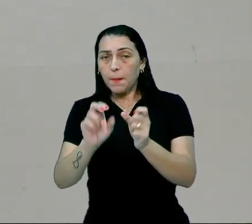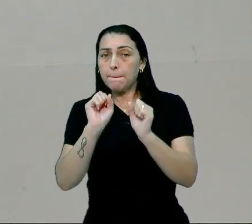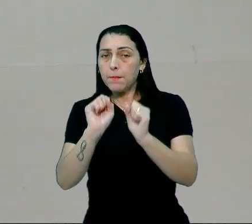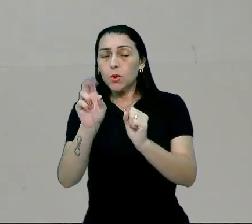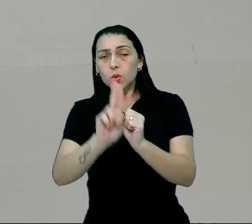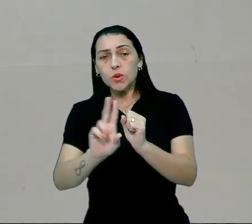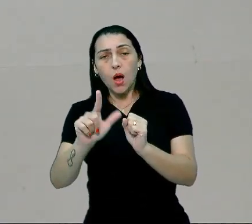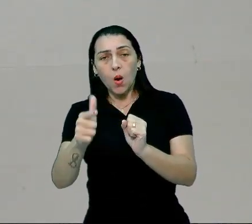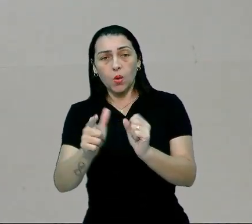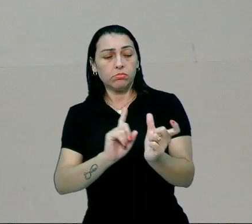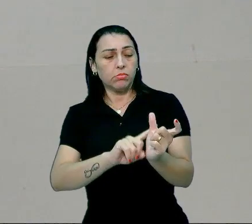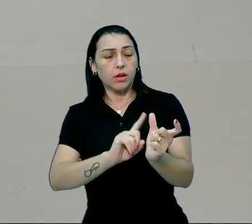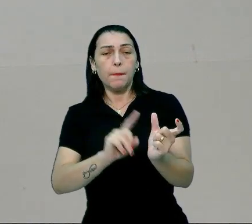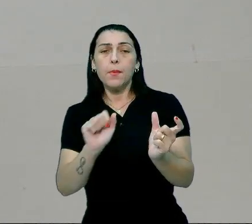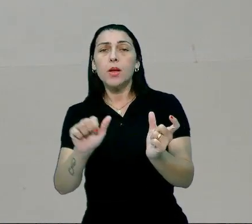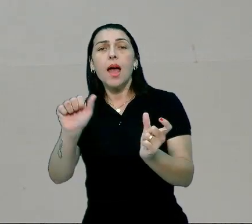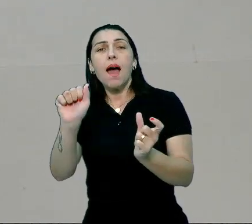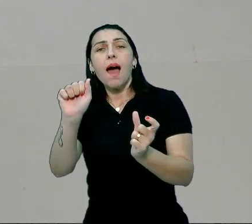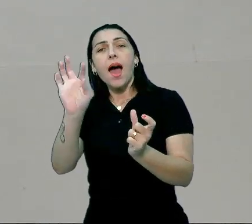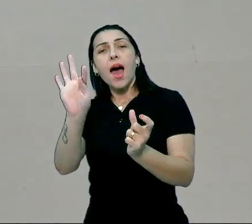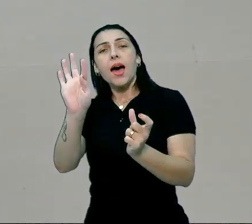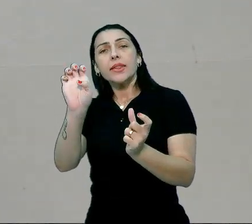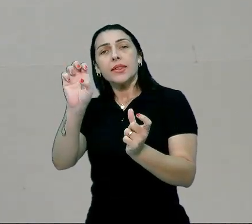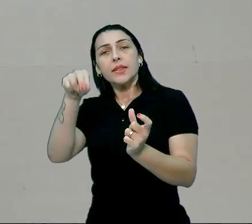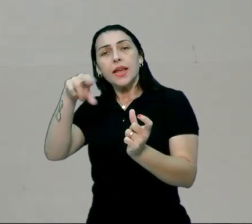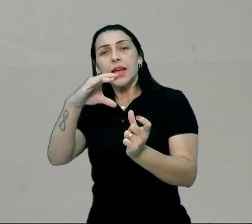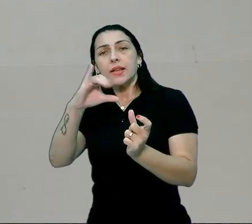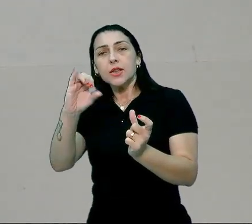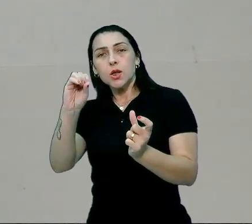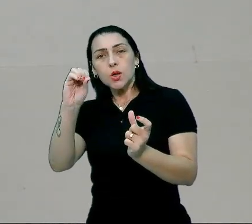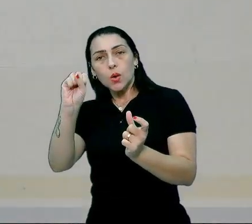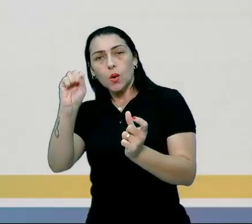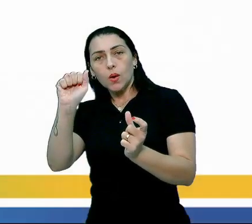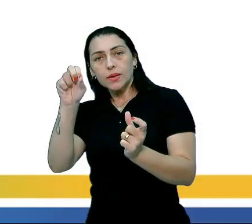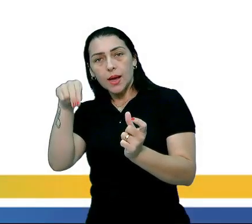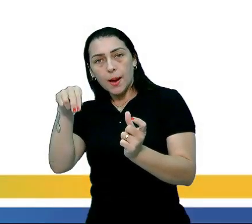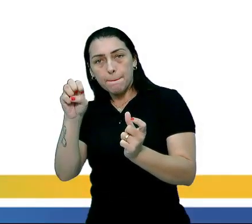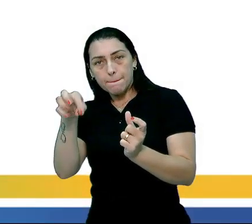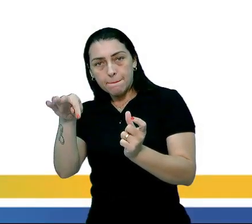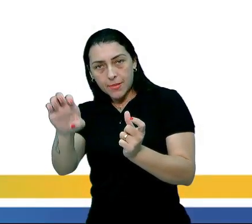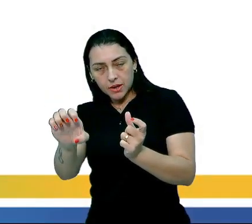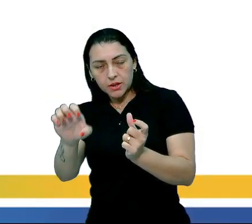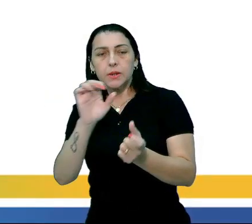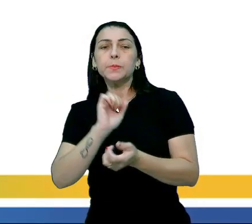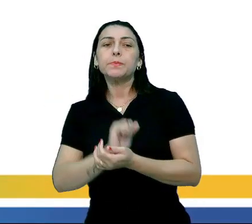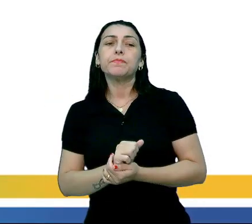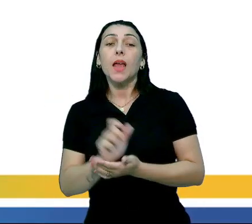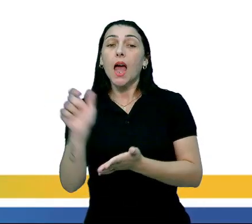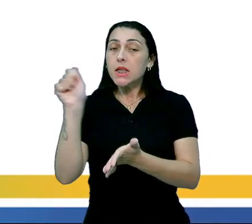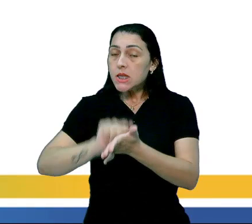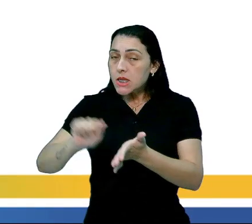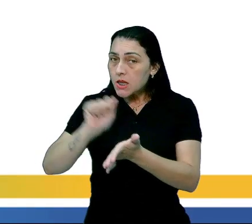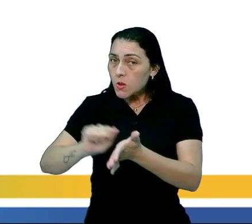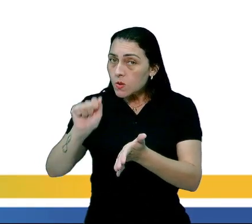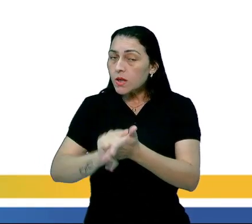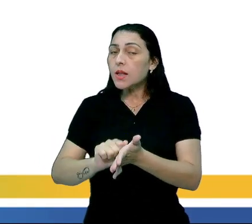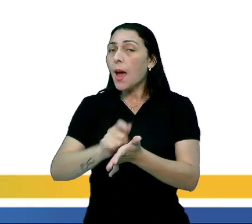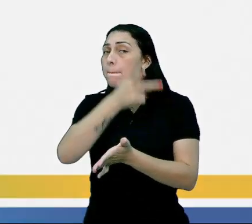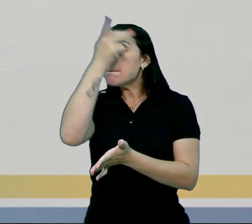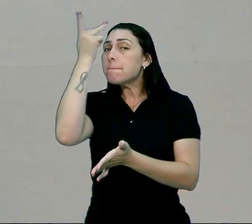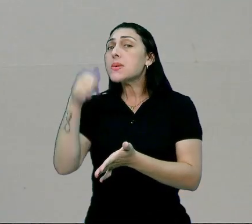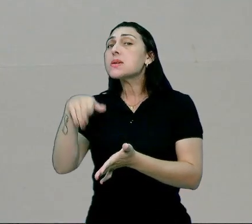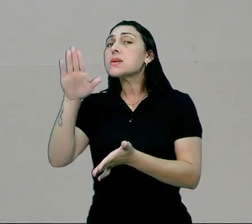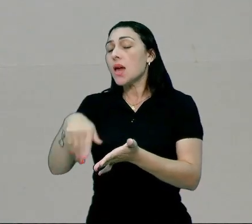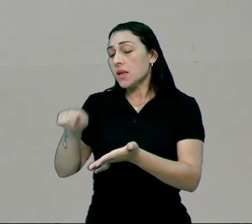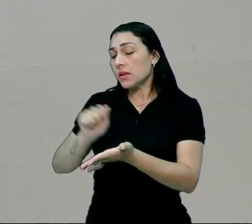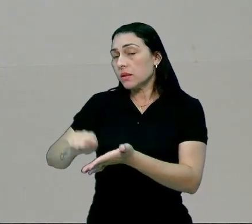usar outros termos? Pode, mas o mais utilizado é o atenciosamente. A assinatura, que é a autoria da